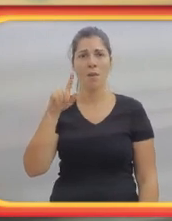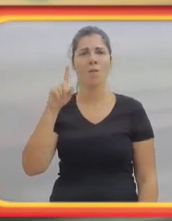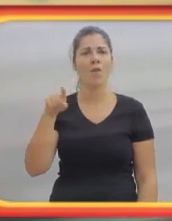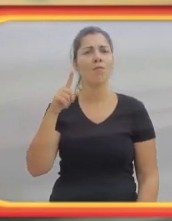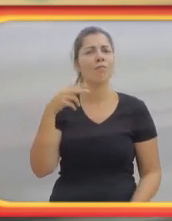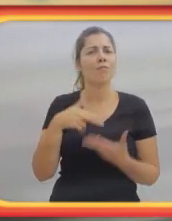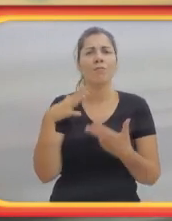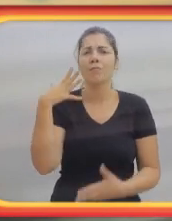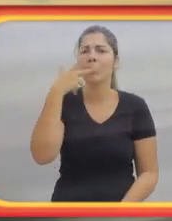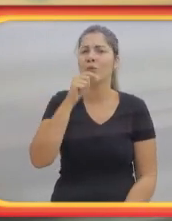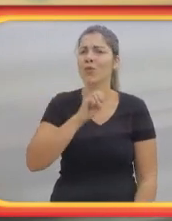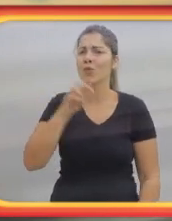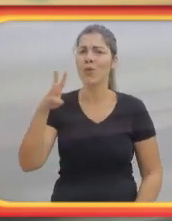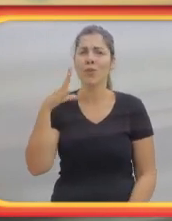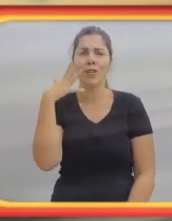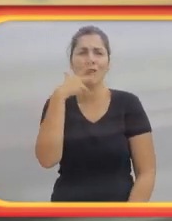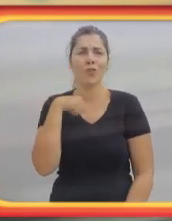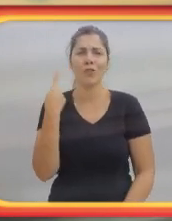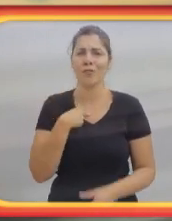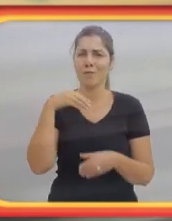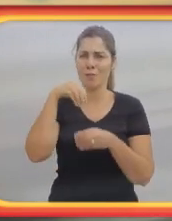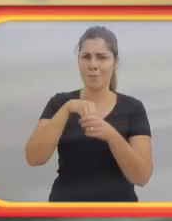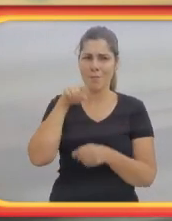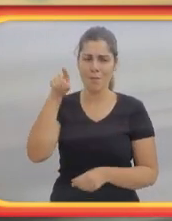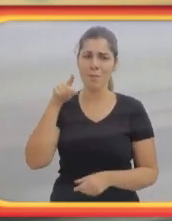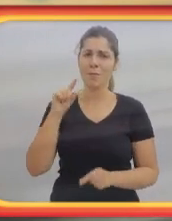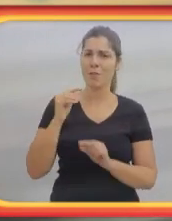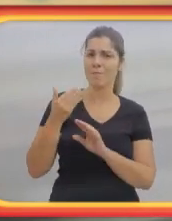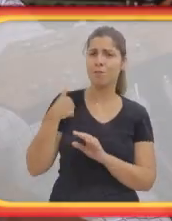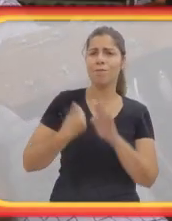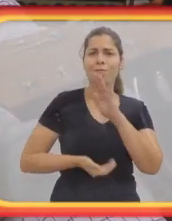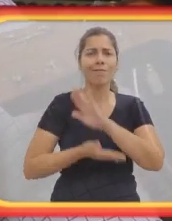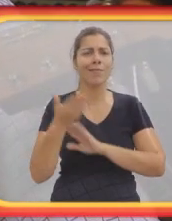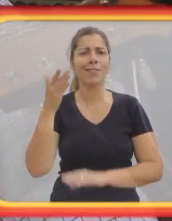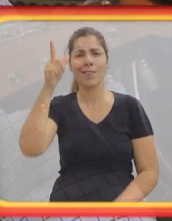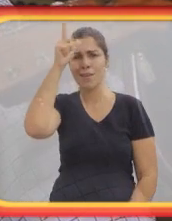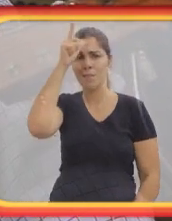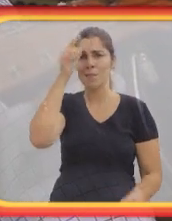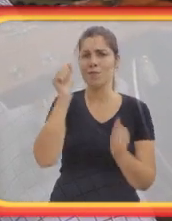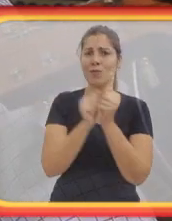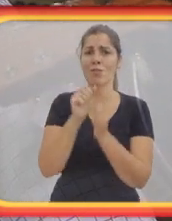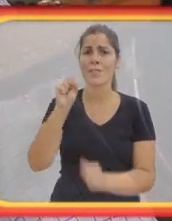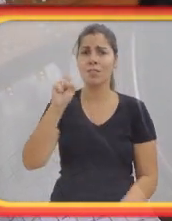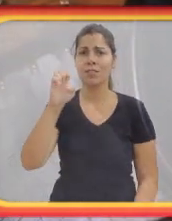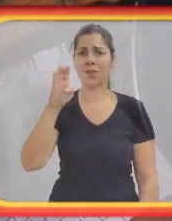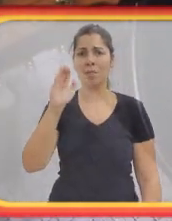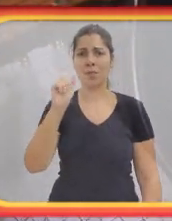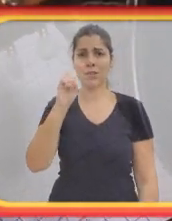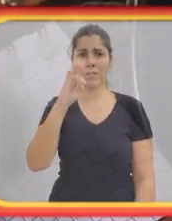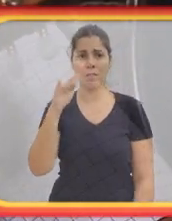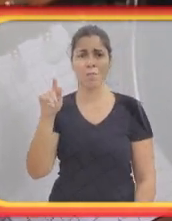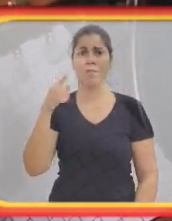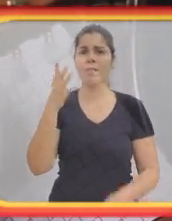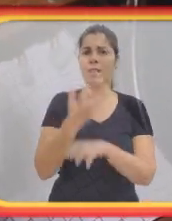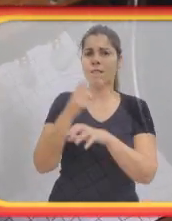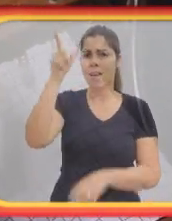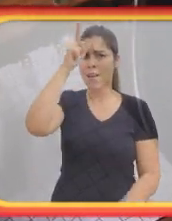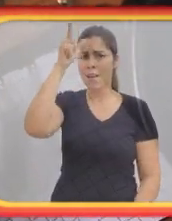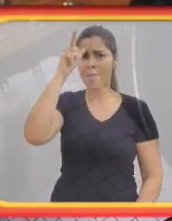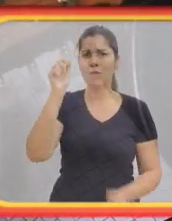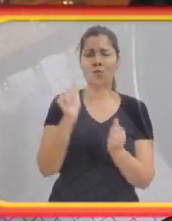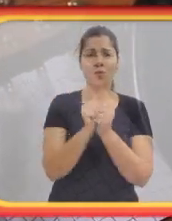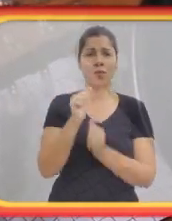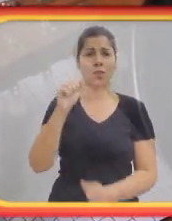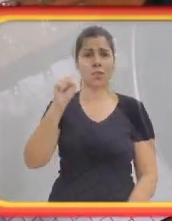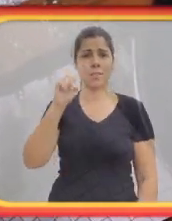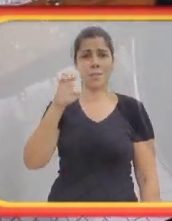lá. Posteriormente, eu viajei para a Alemanha com o Sebastião, gravei na Alemanha com o Sebastião Tapajós, e depois